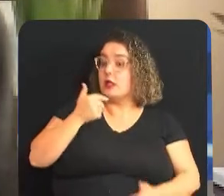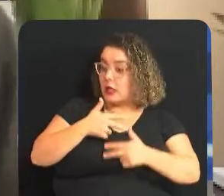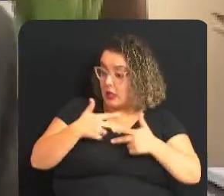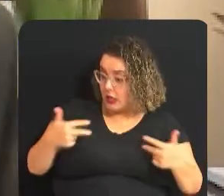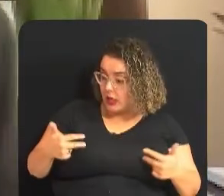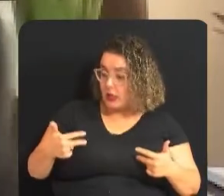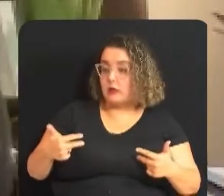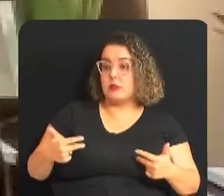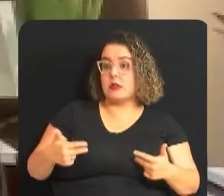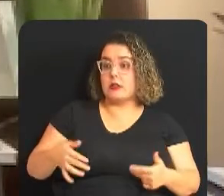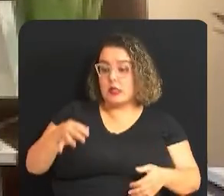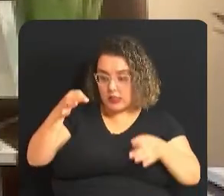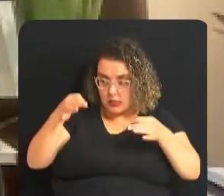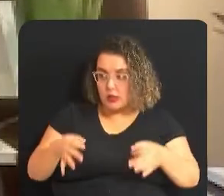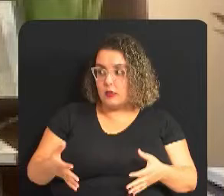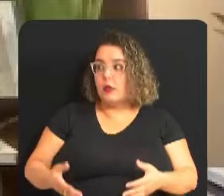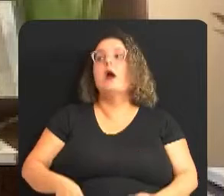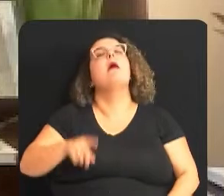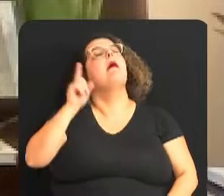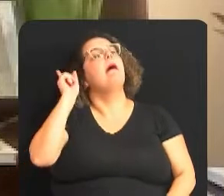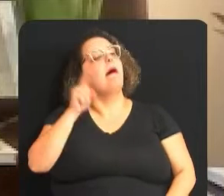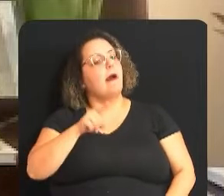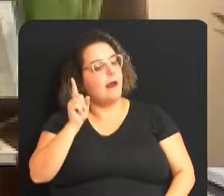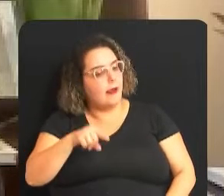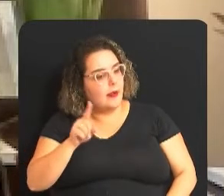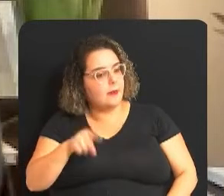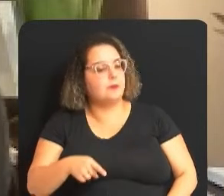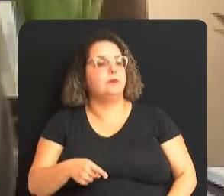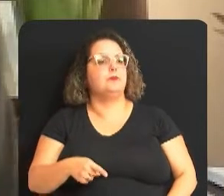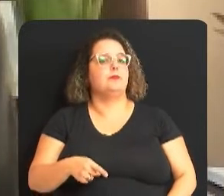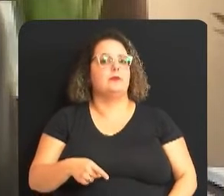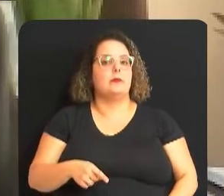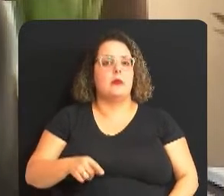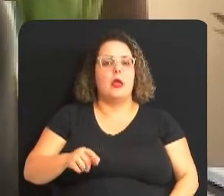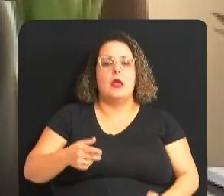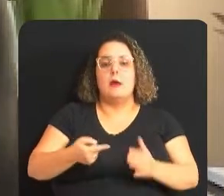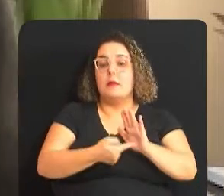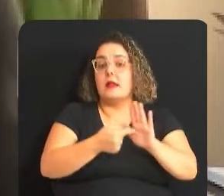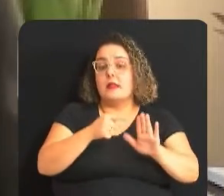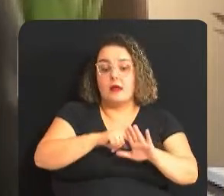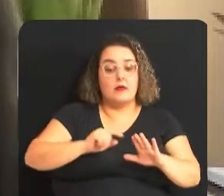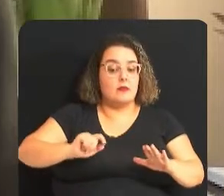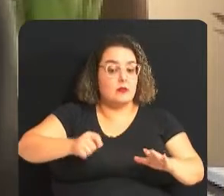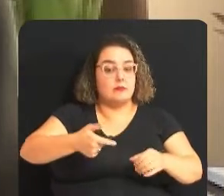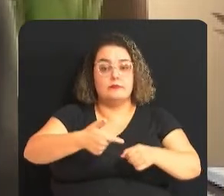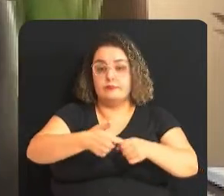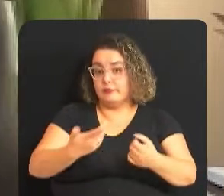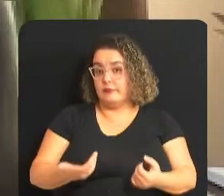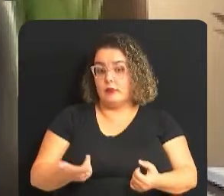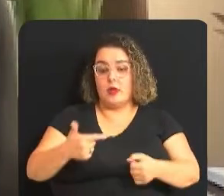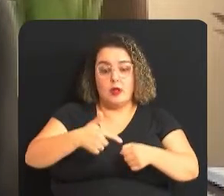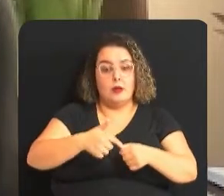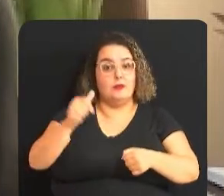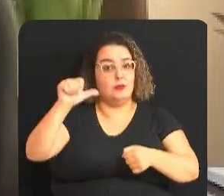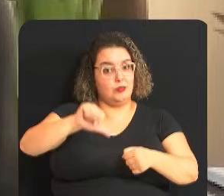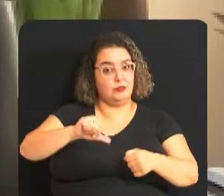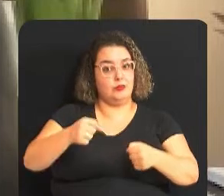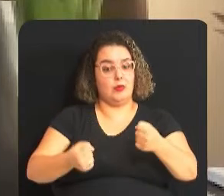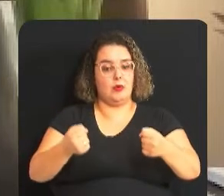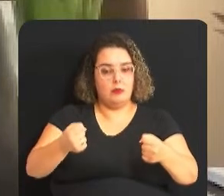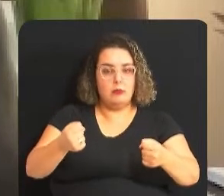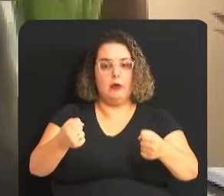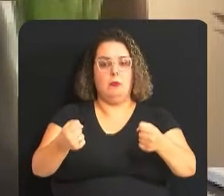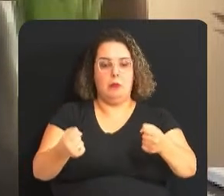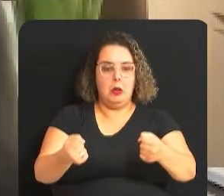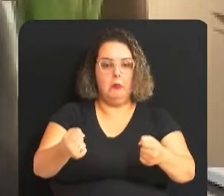A chave de tudo é o combustível que você põe no teu carro ou no avião. O carro com combustível ruim enguiça. O avião